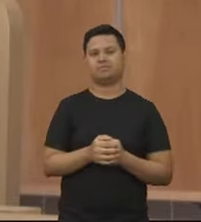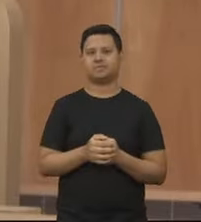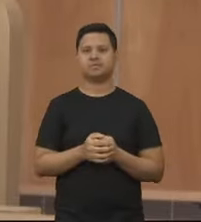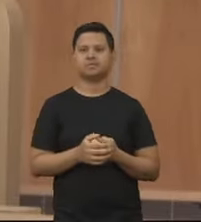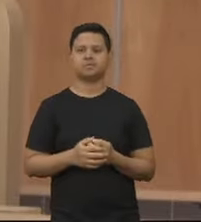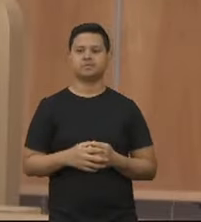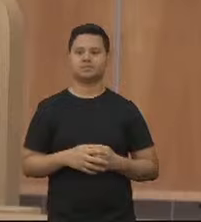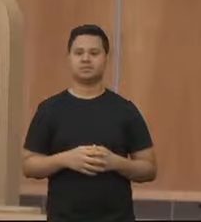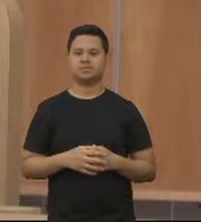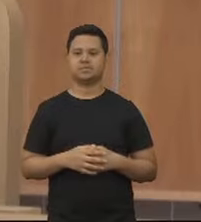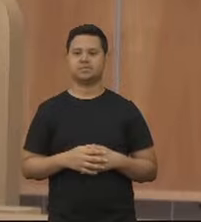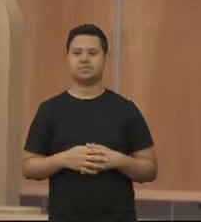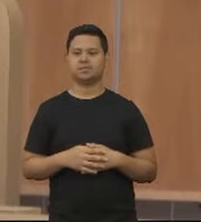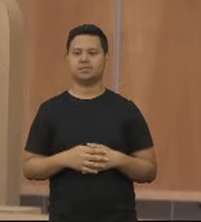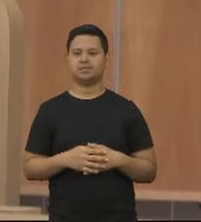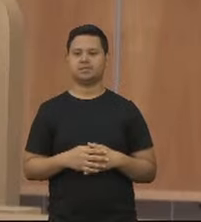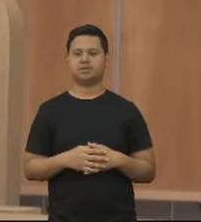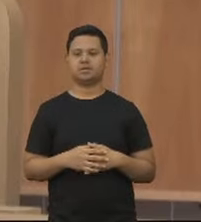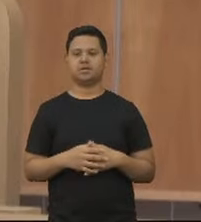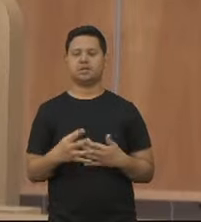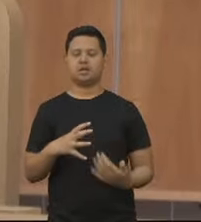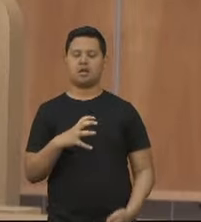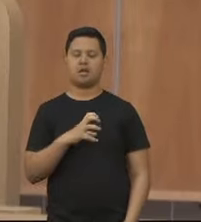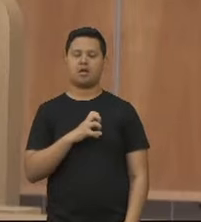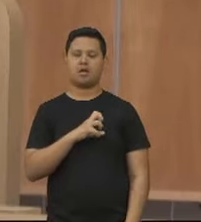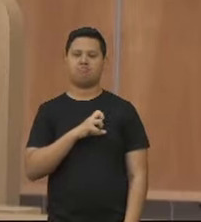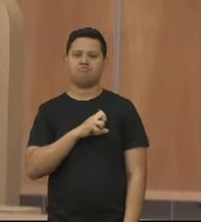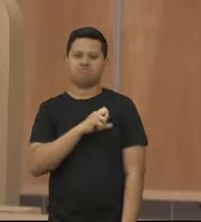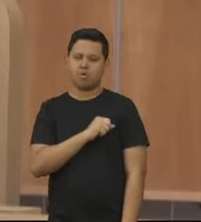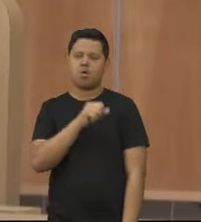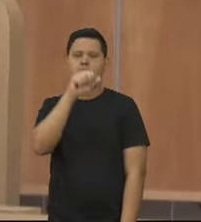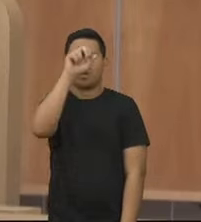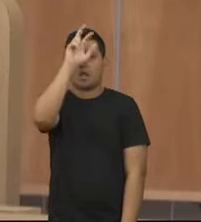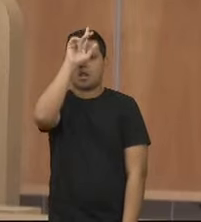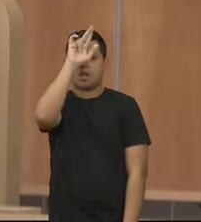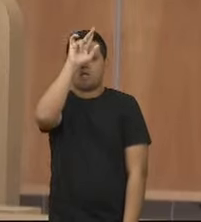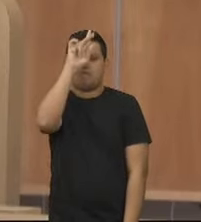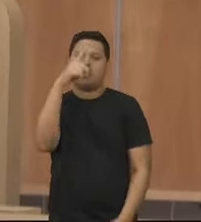que têm mais amor ao cavalo do que a eles mesmos.